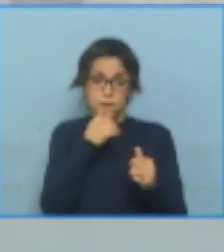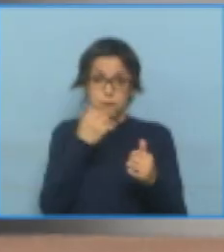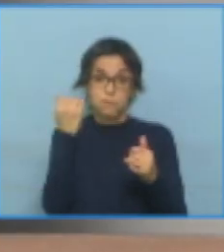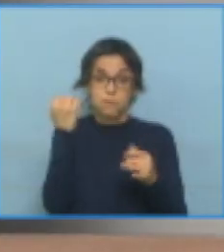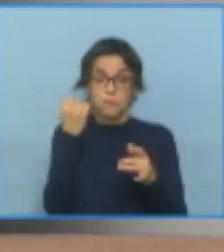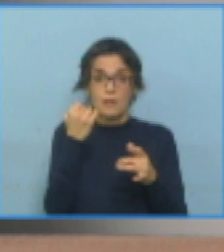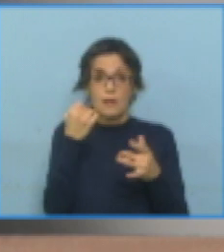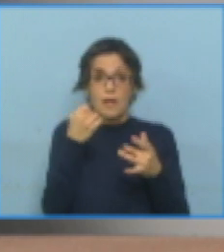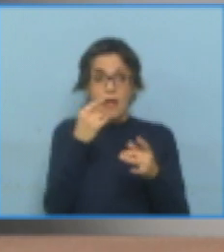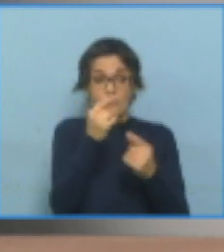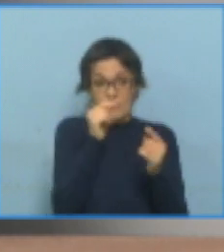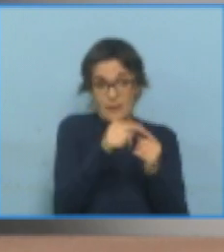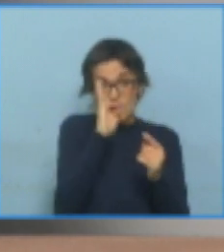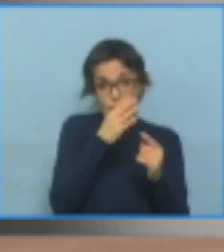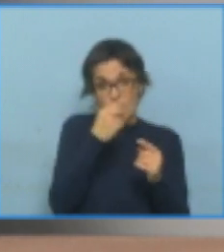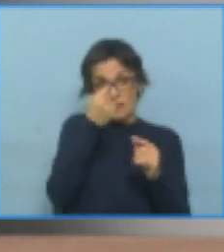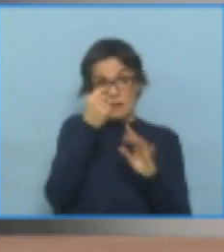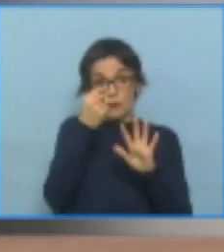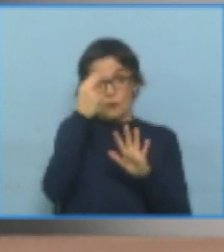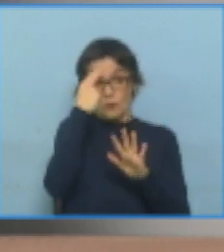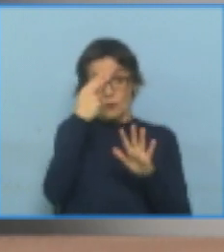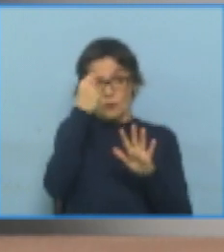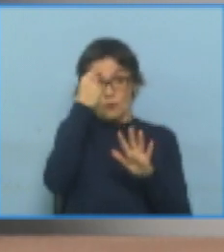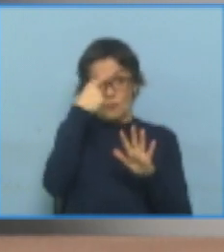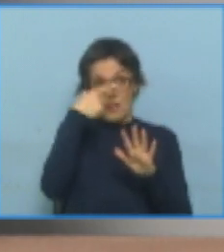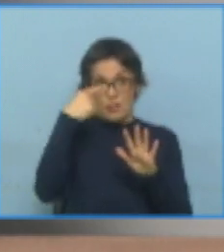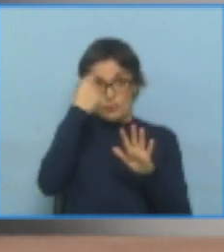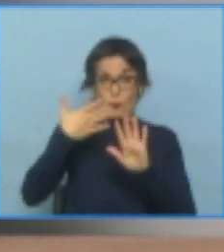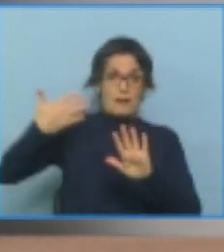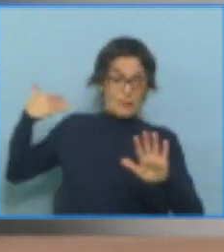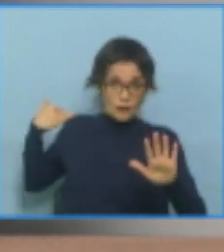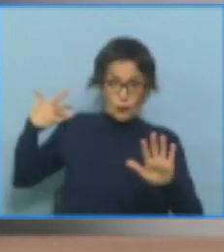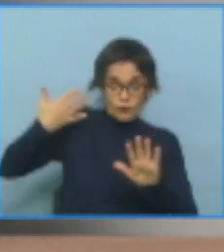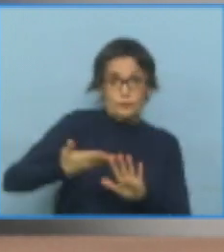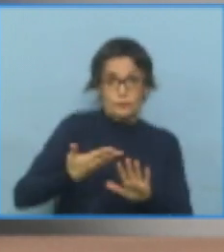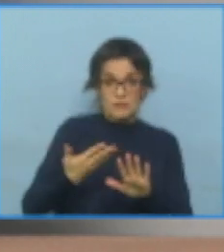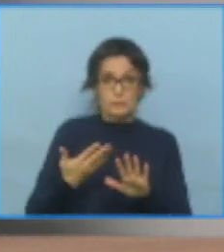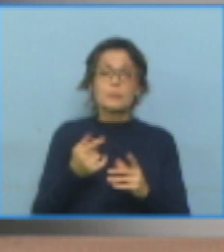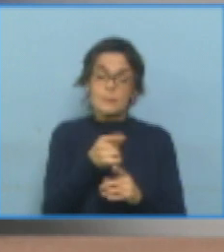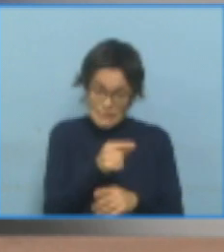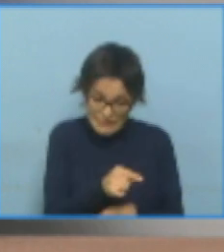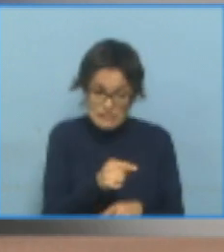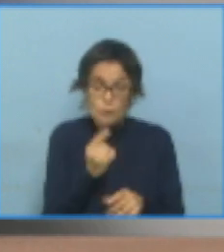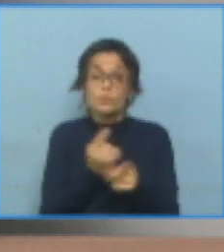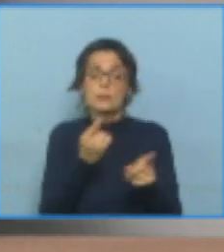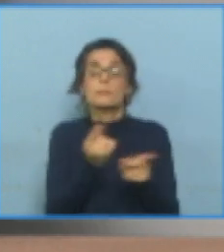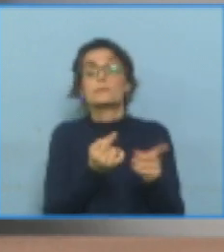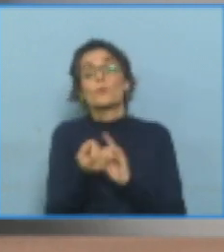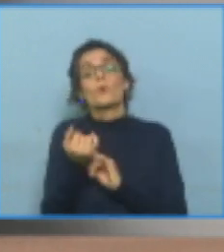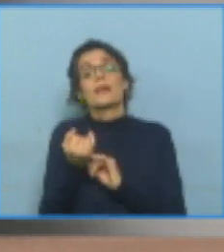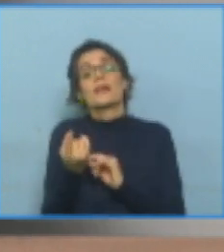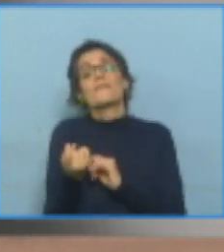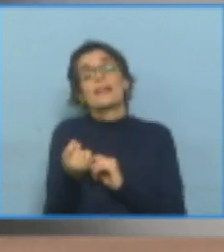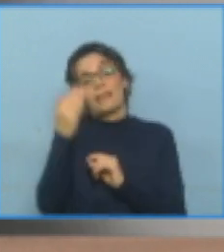é a parte da falta de articulação ou da falta de capacidade que as várias entidades públicas e privadas continuam a